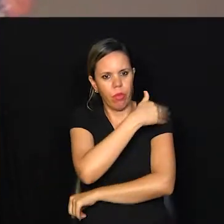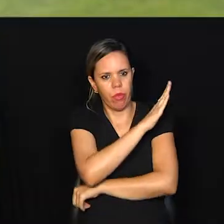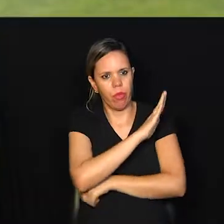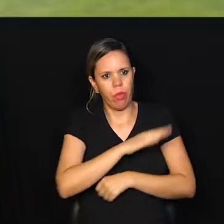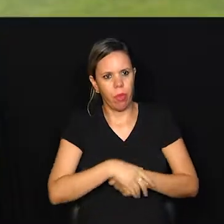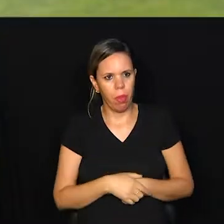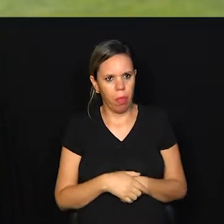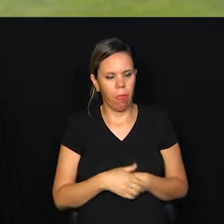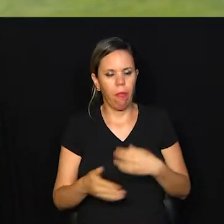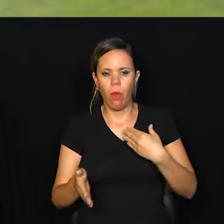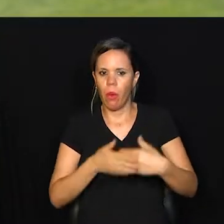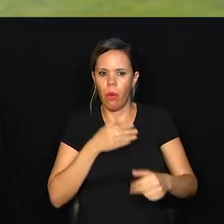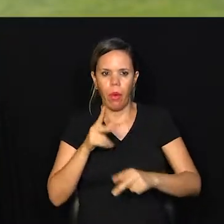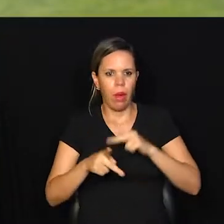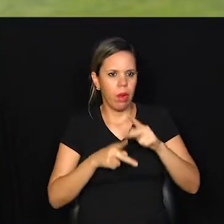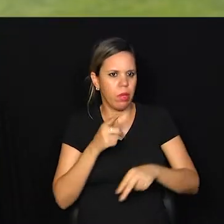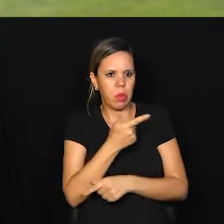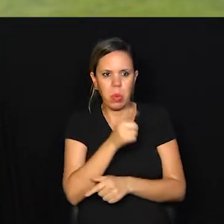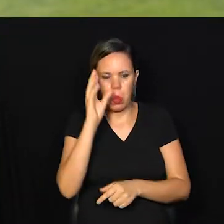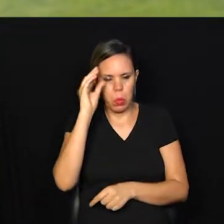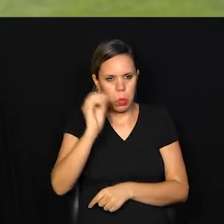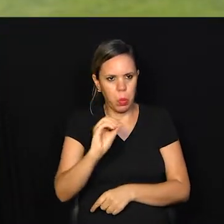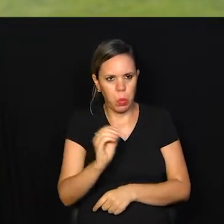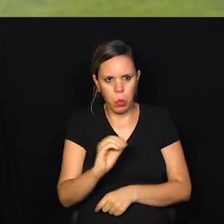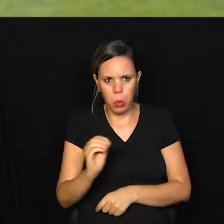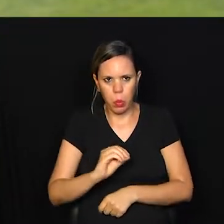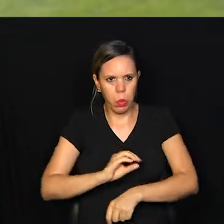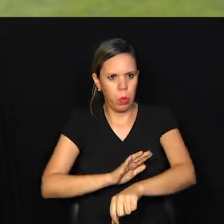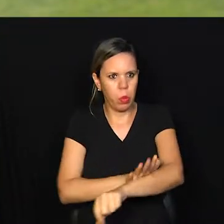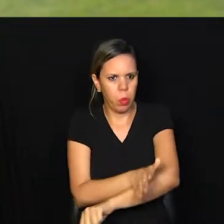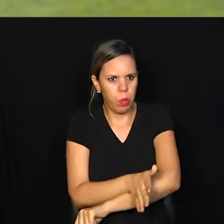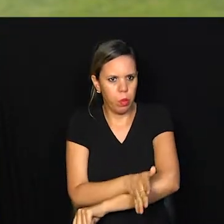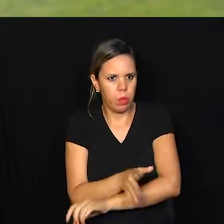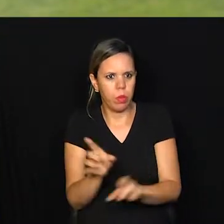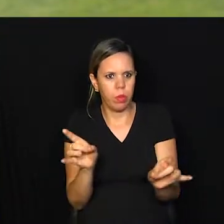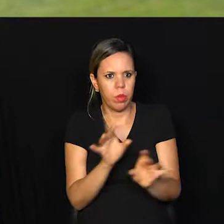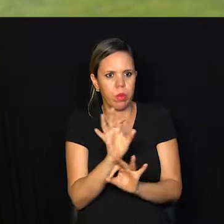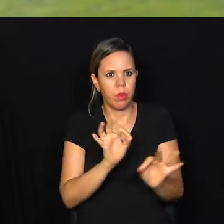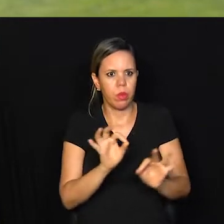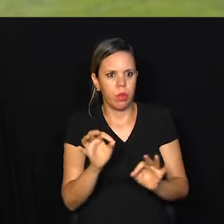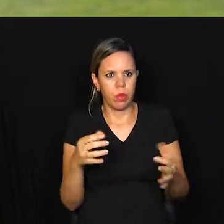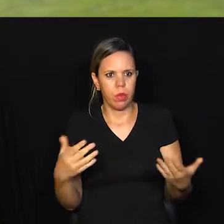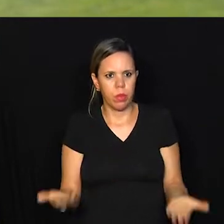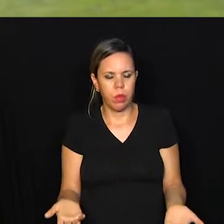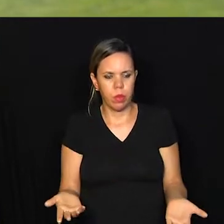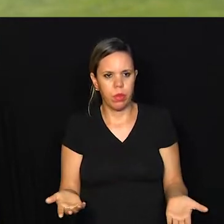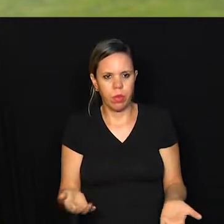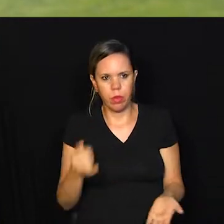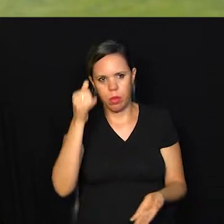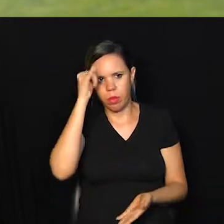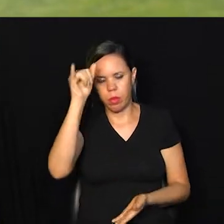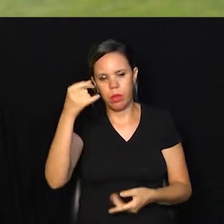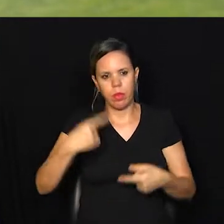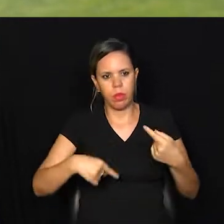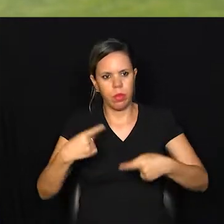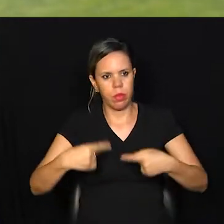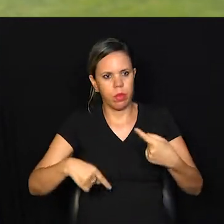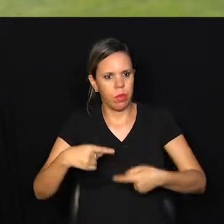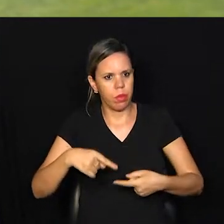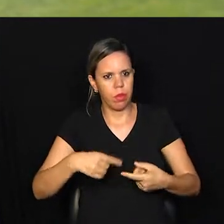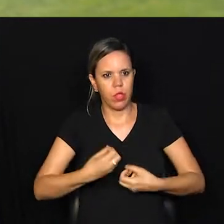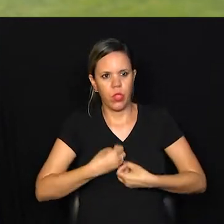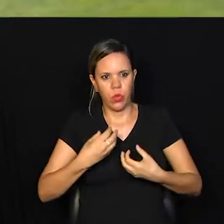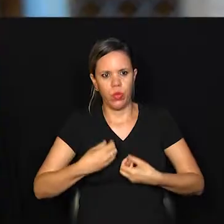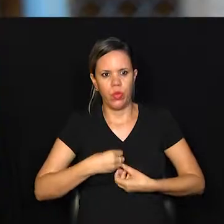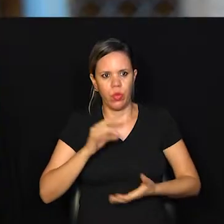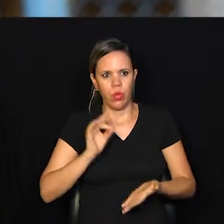preconceituosas. Qualquer pessoa que não entende nada de racismo tem um discurso pronto para combater as políticas de ação afirmativa no Brasil.